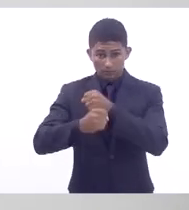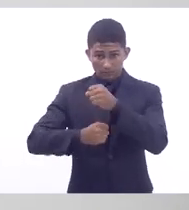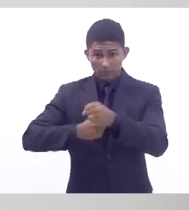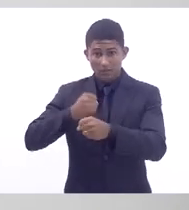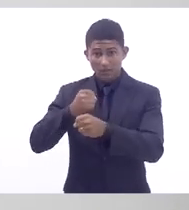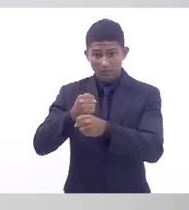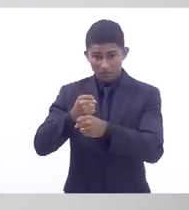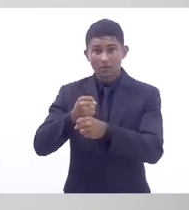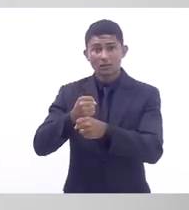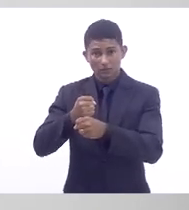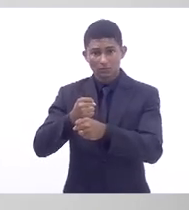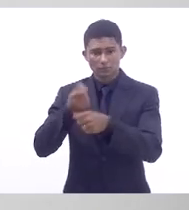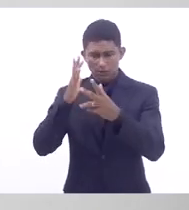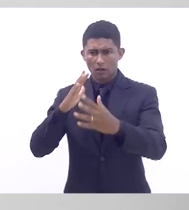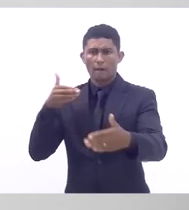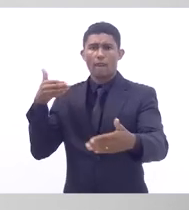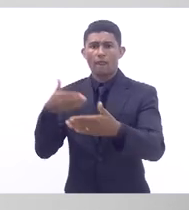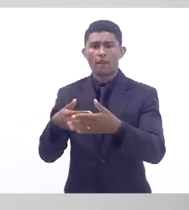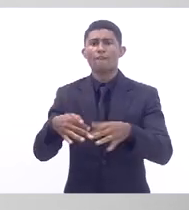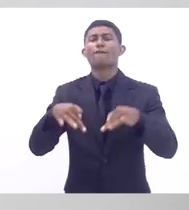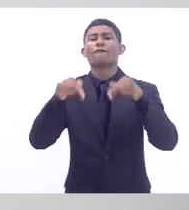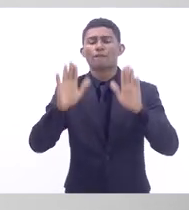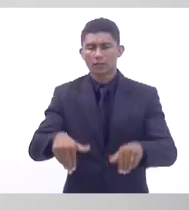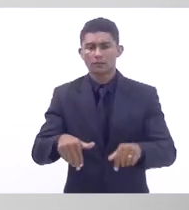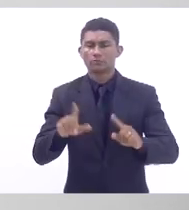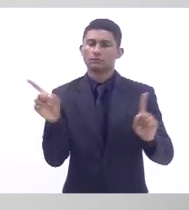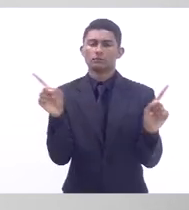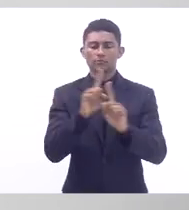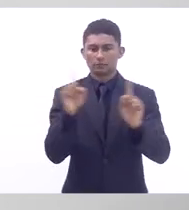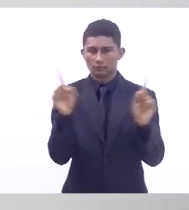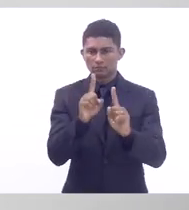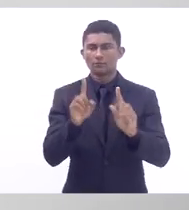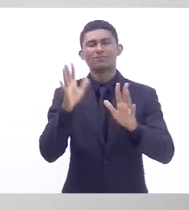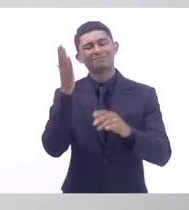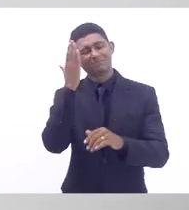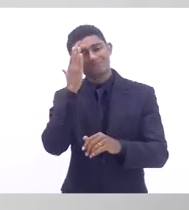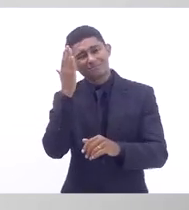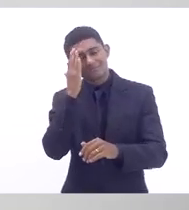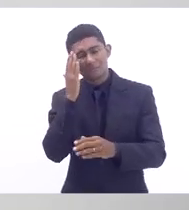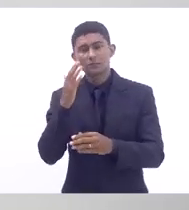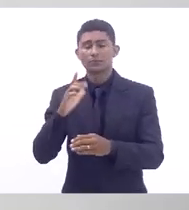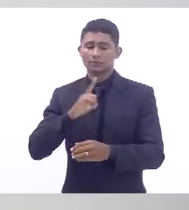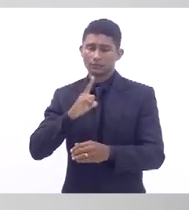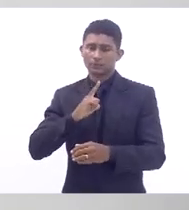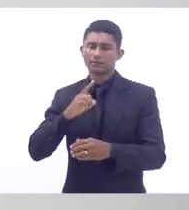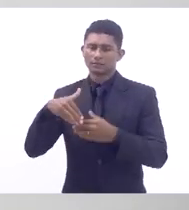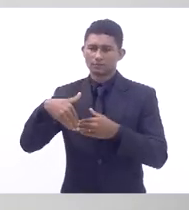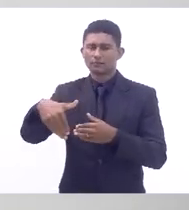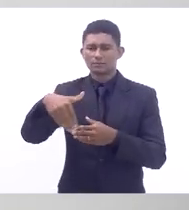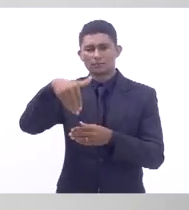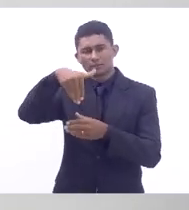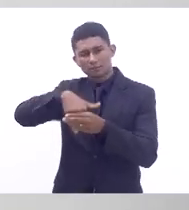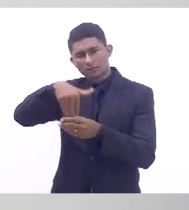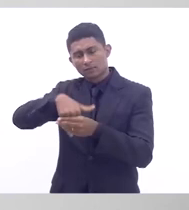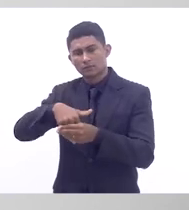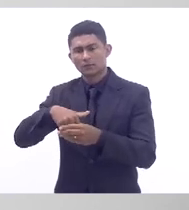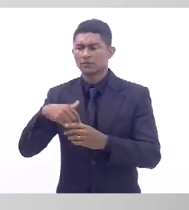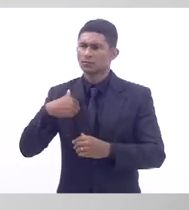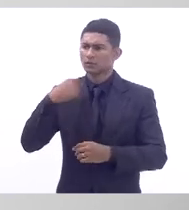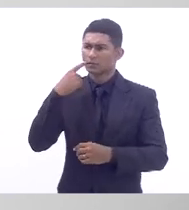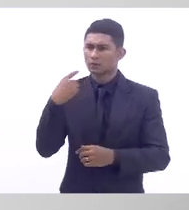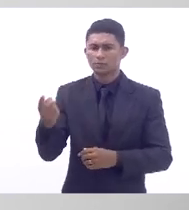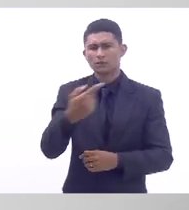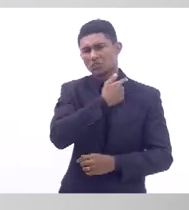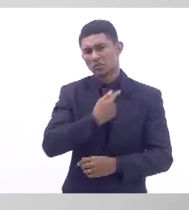antecipa o final do ano para termos né legais né determinado as medidas e a gente vê que o